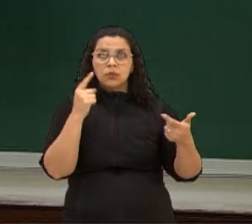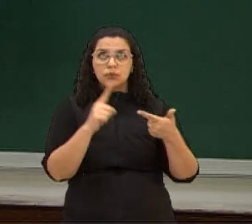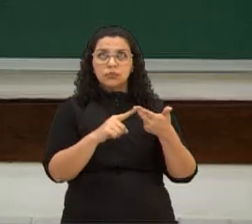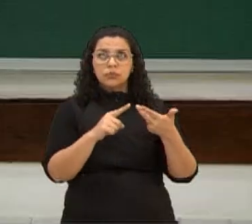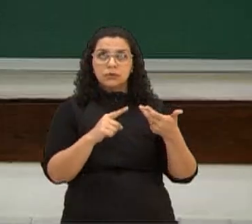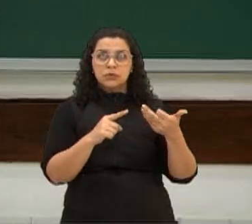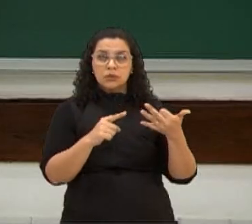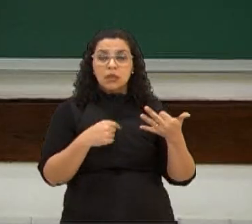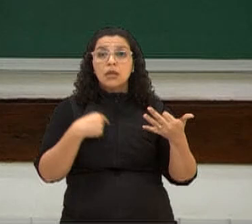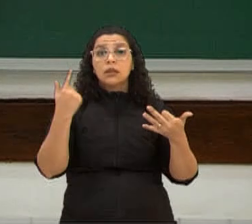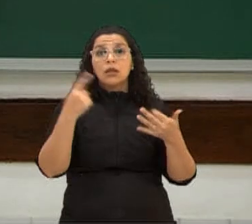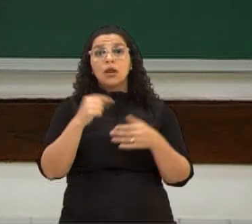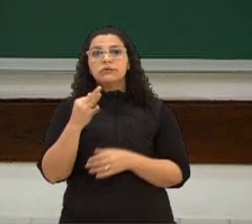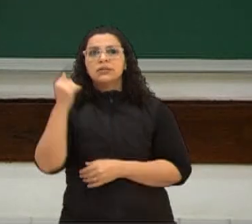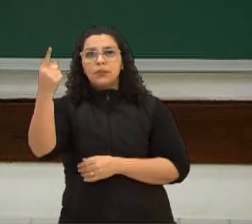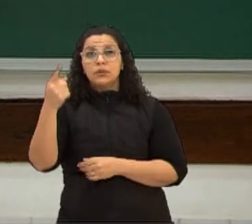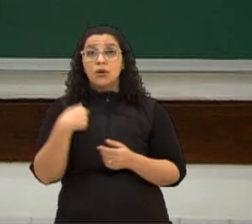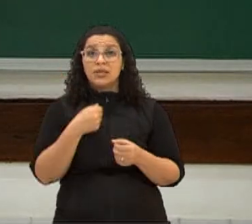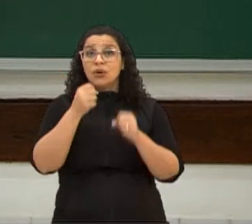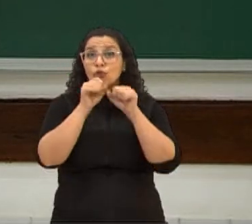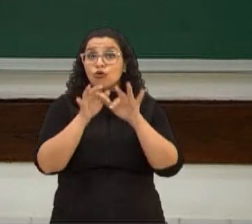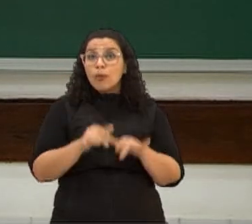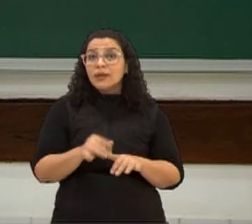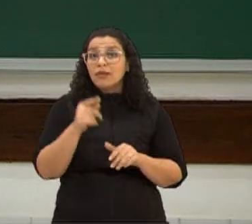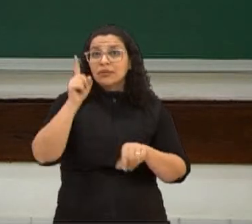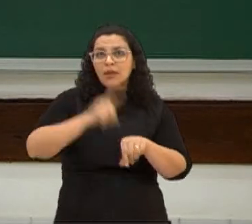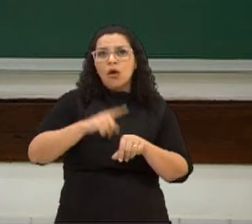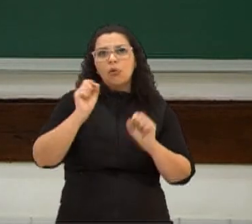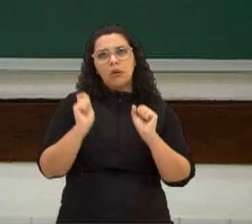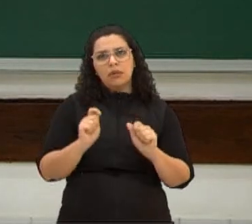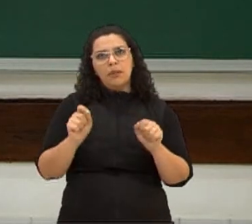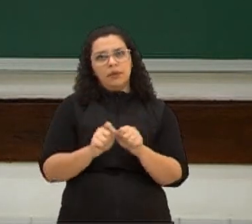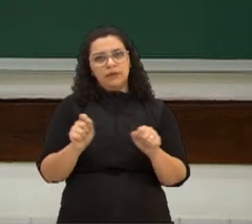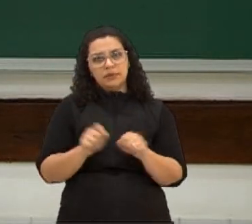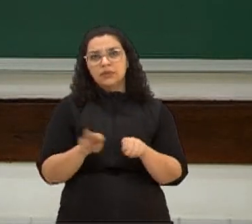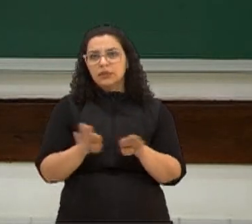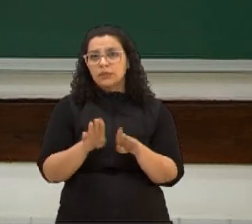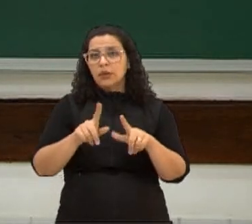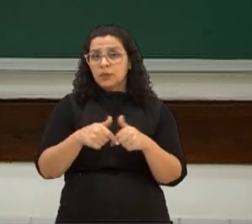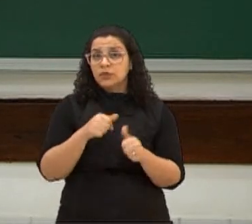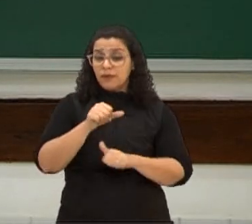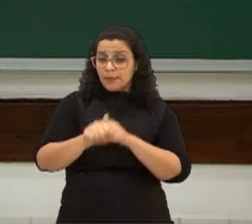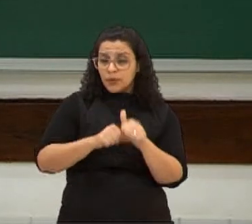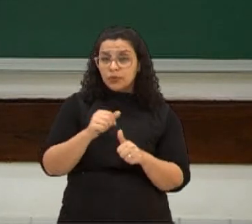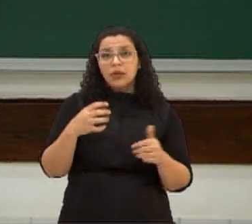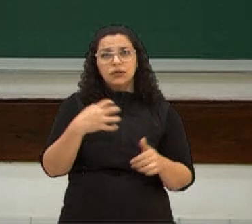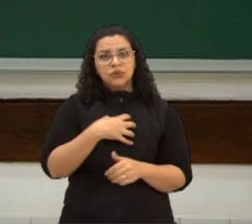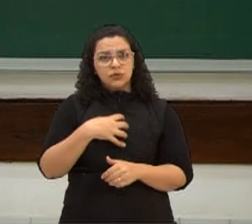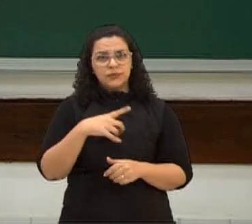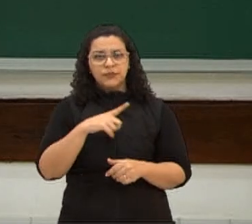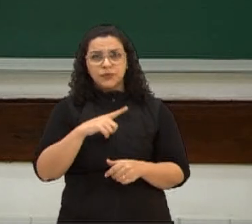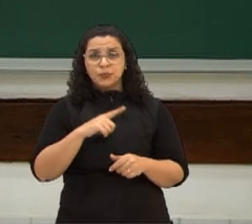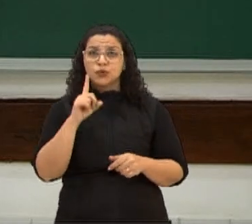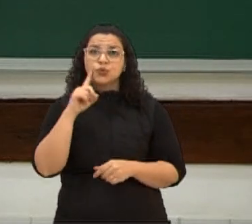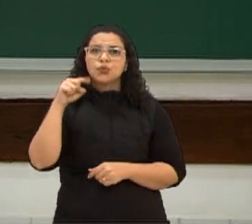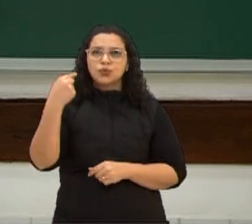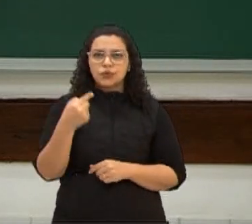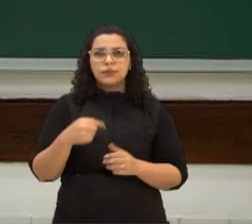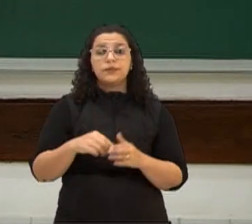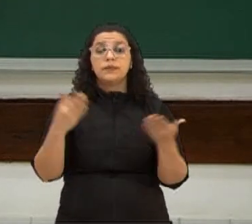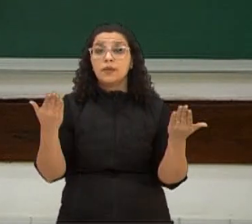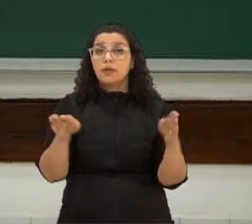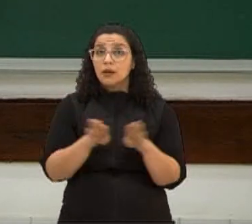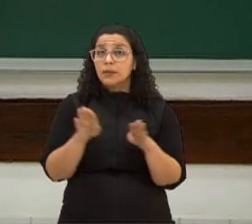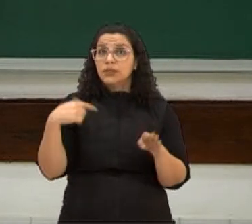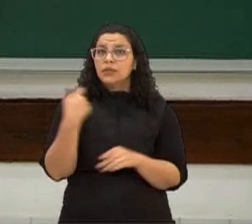você quer fazer um comentário, talvez esse comentário que você queira fazer, ele se modifica, né, no dia seguinte. E